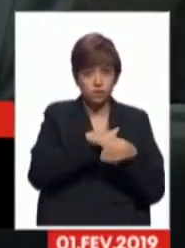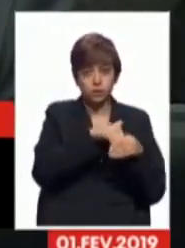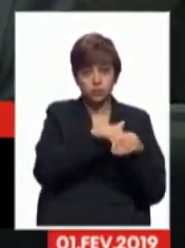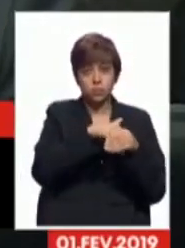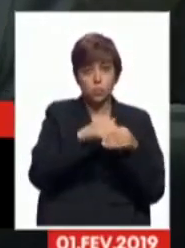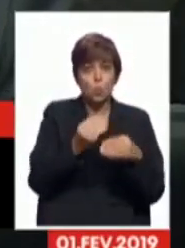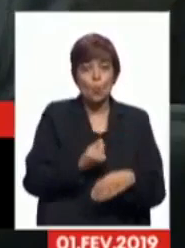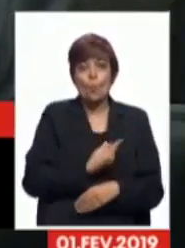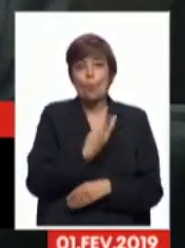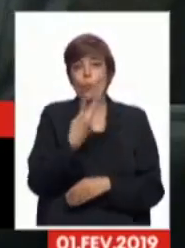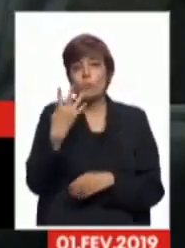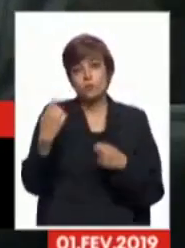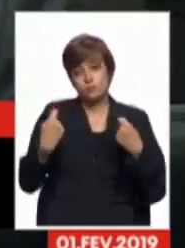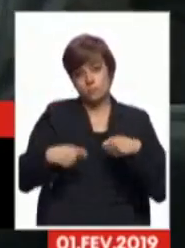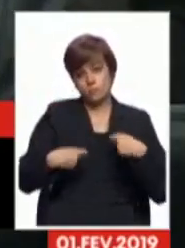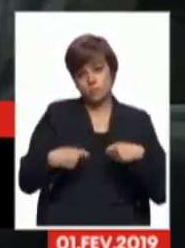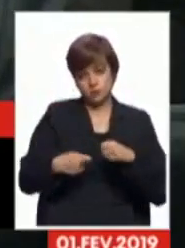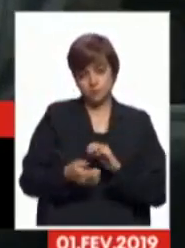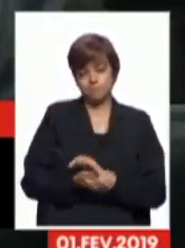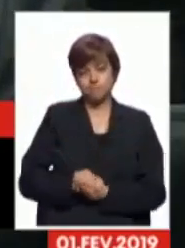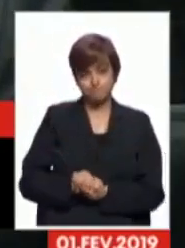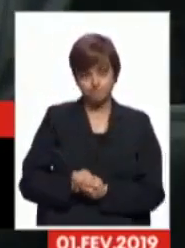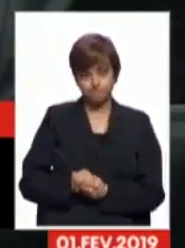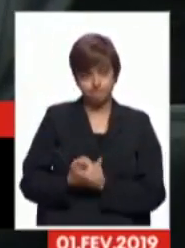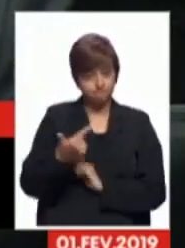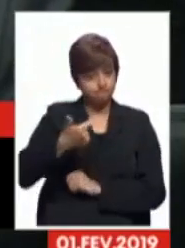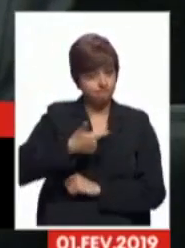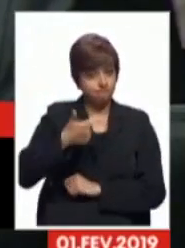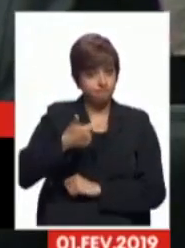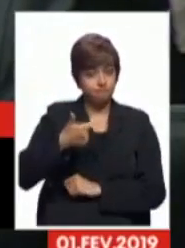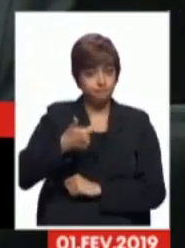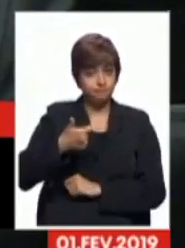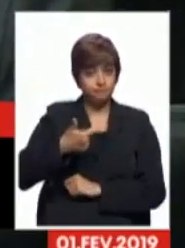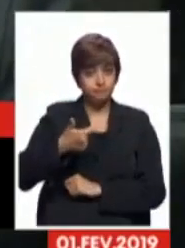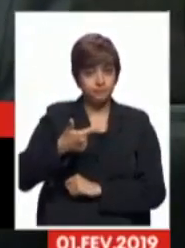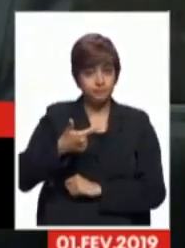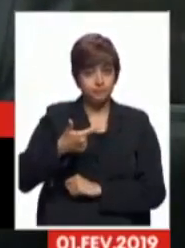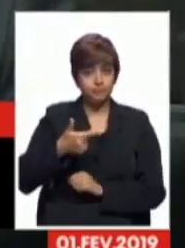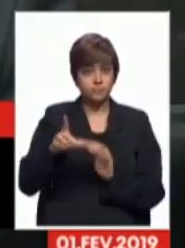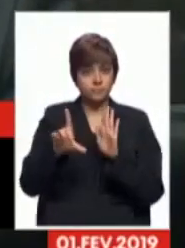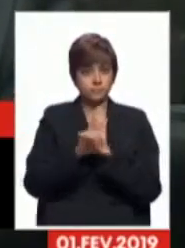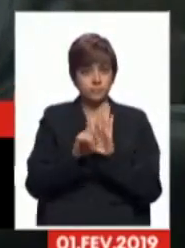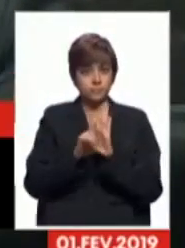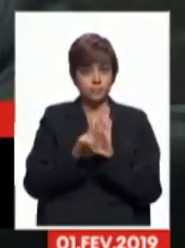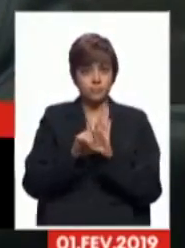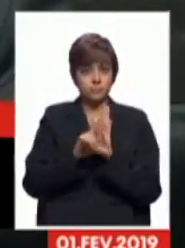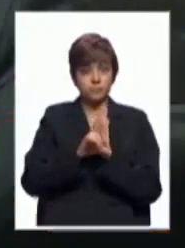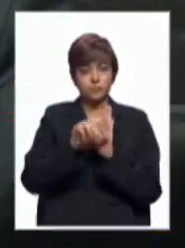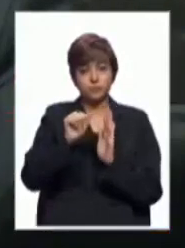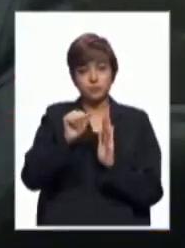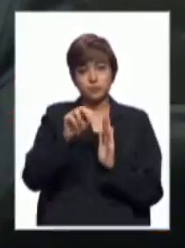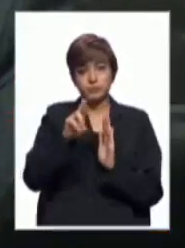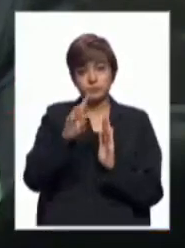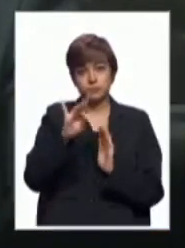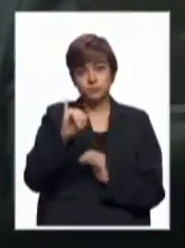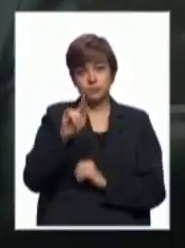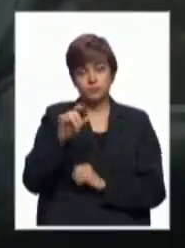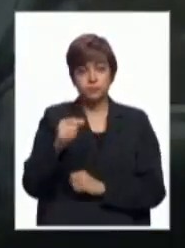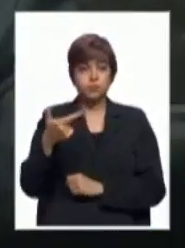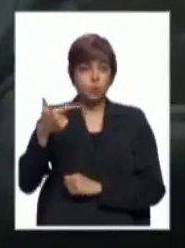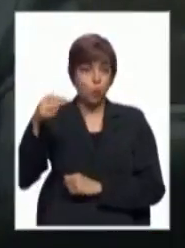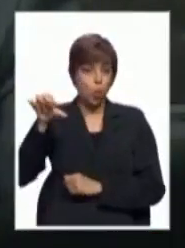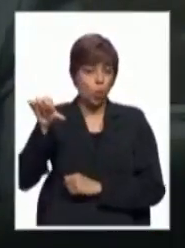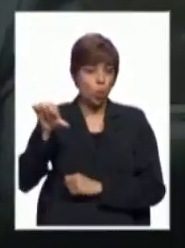candidaturas registradas. Segundo, nos termos do inciso 6º do artigo 9º do Regimento Interno,